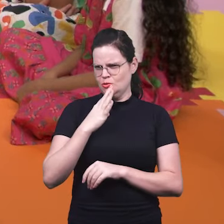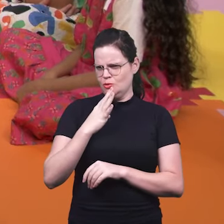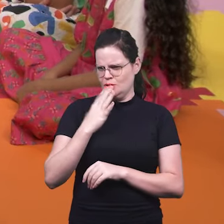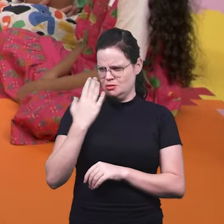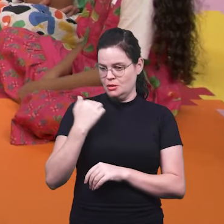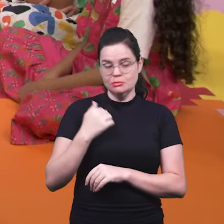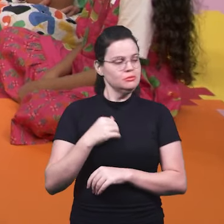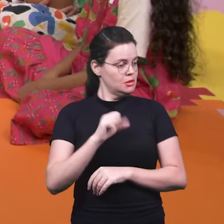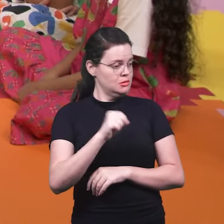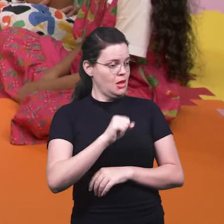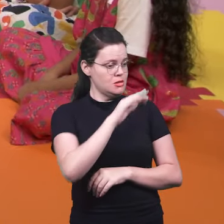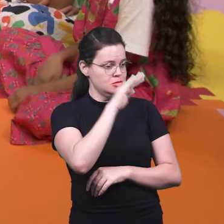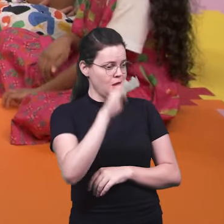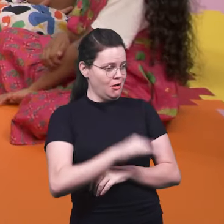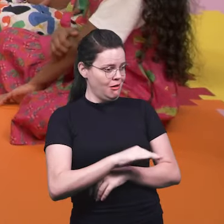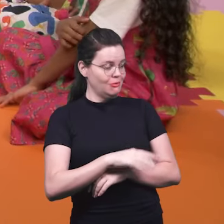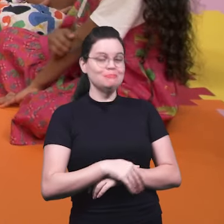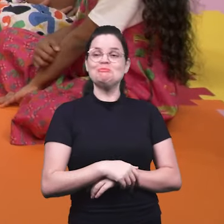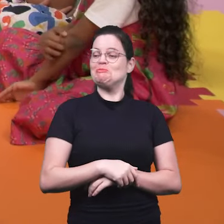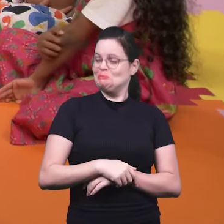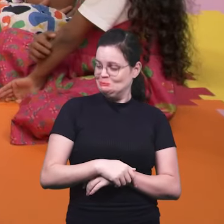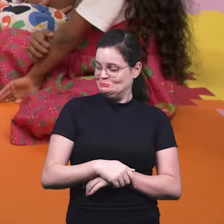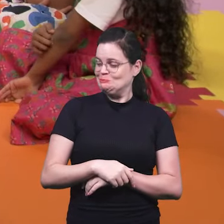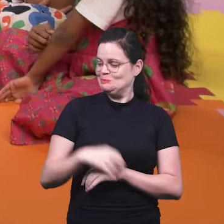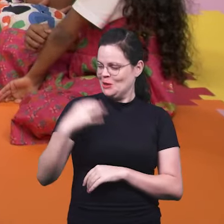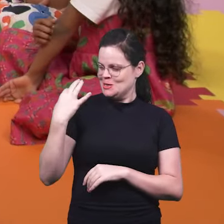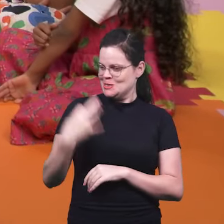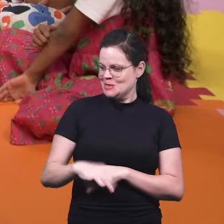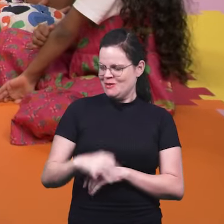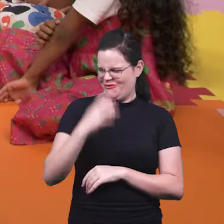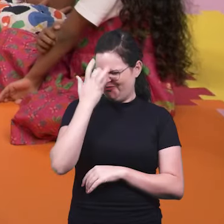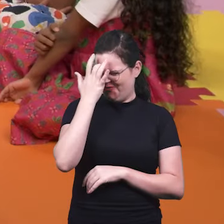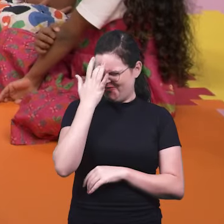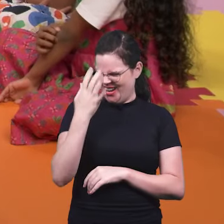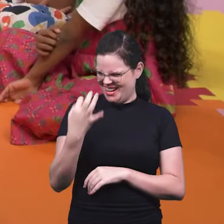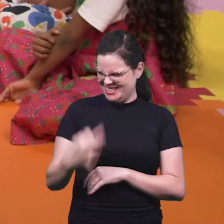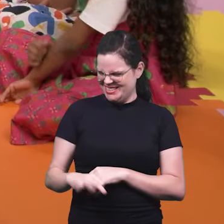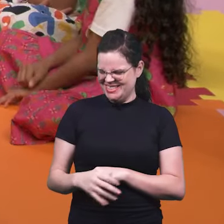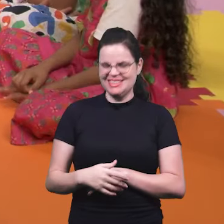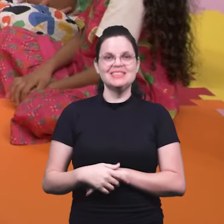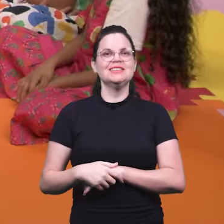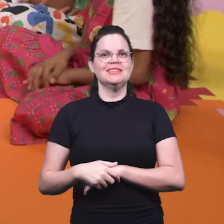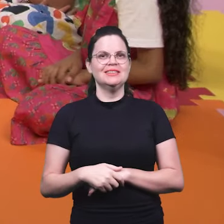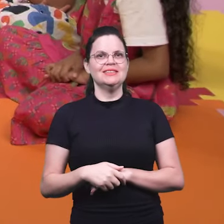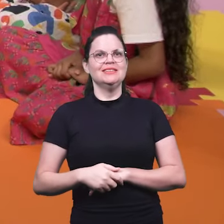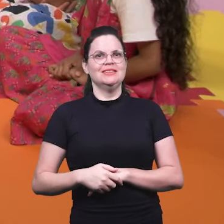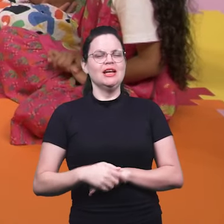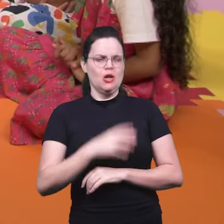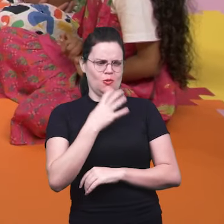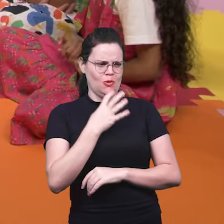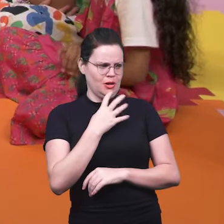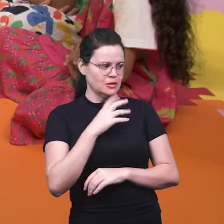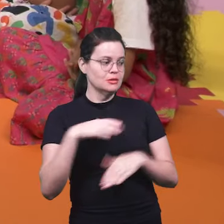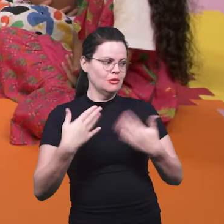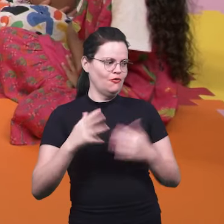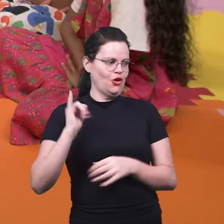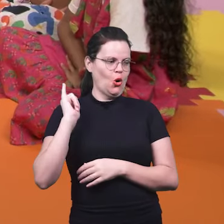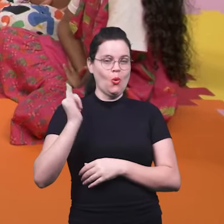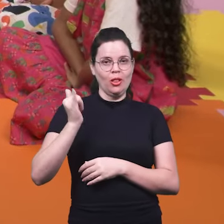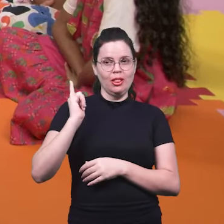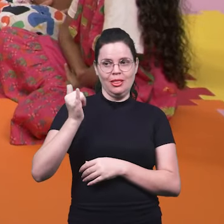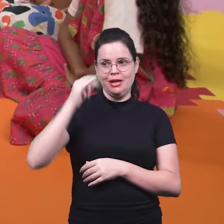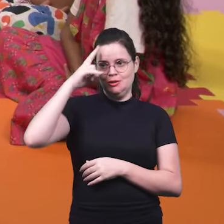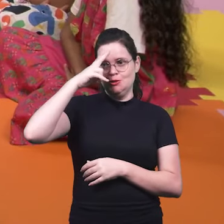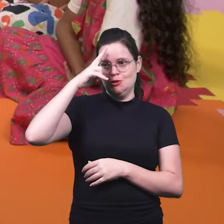Alguém sabe Zaqueu Zaqueu M fácil né Zaqueu nósss nós vamos